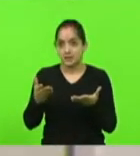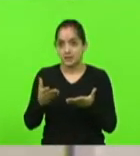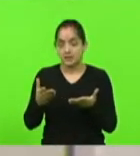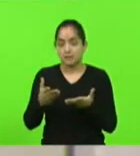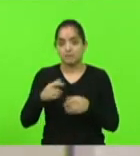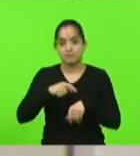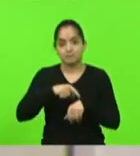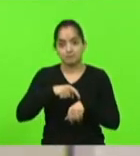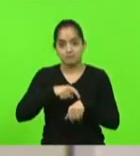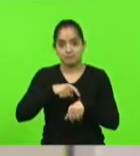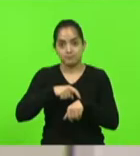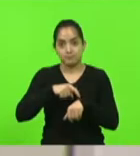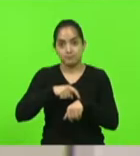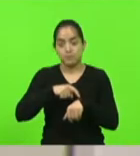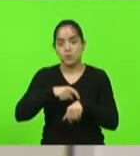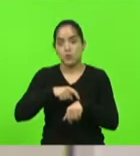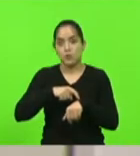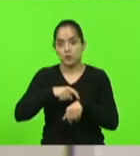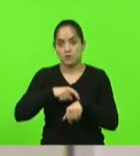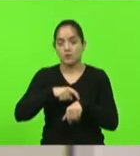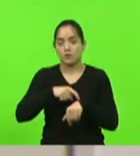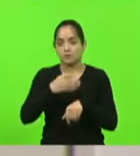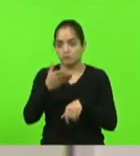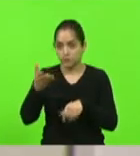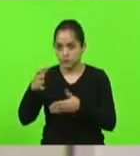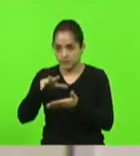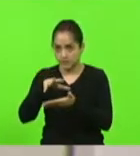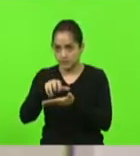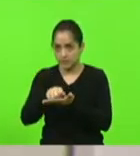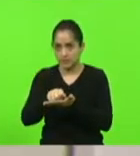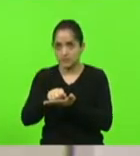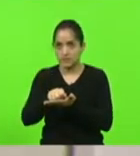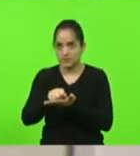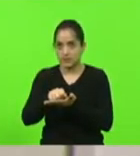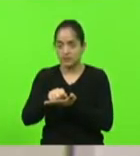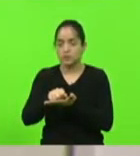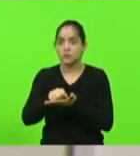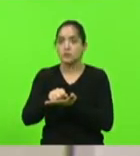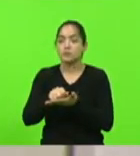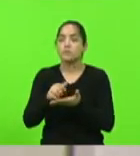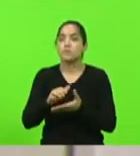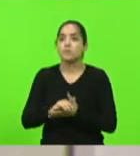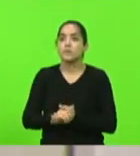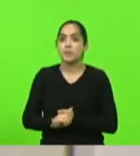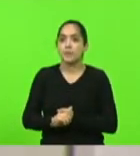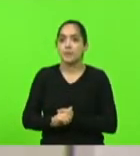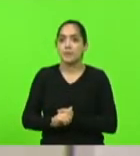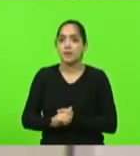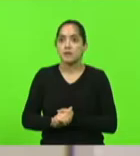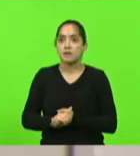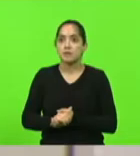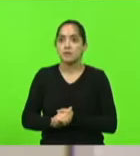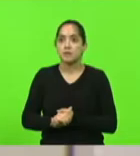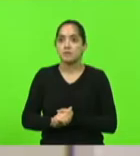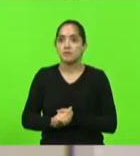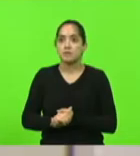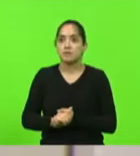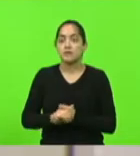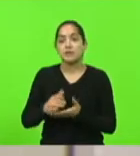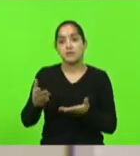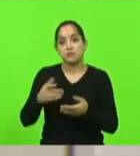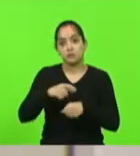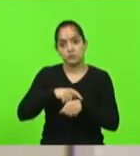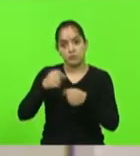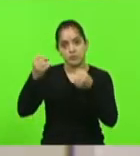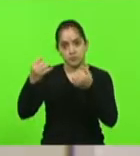hora, os deputados inscritos em breves comunicações passarão a usar explicações